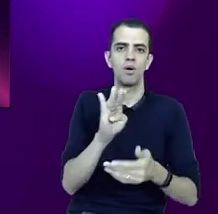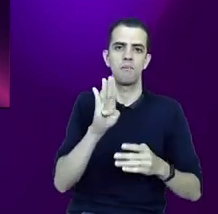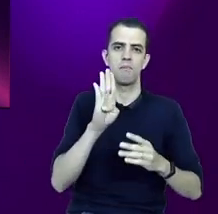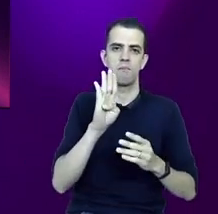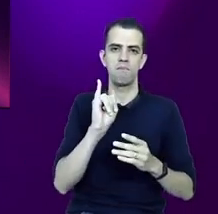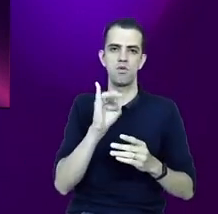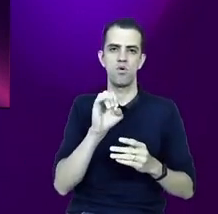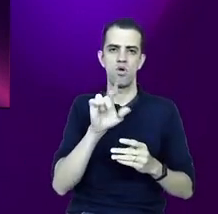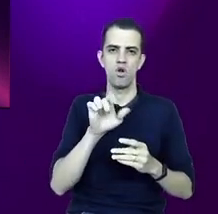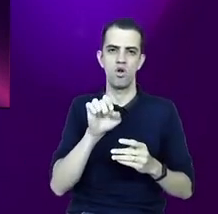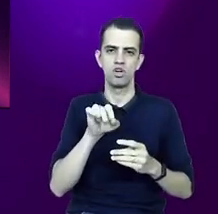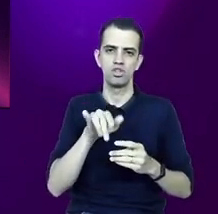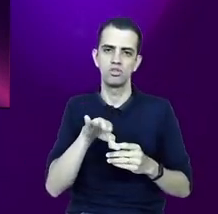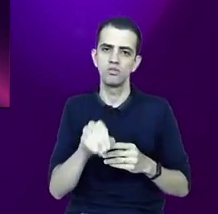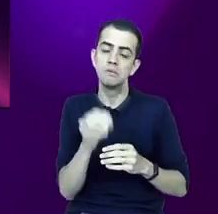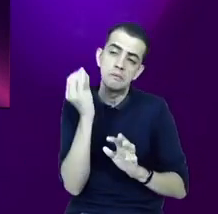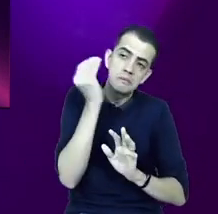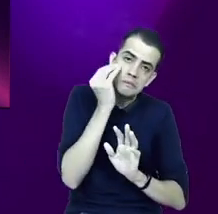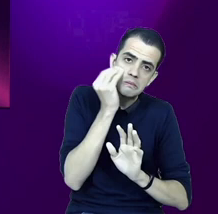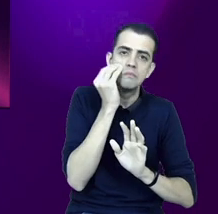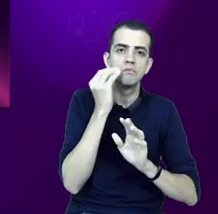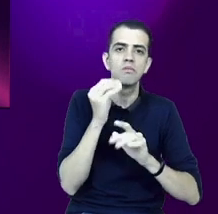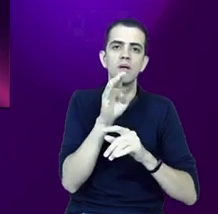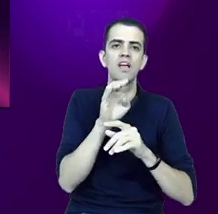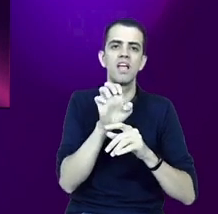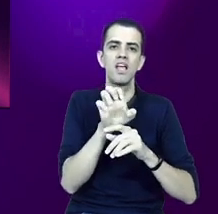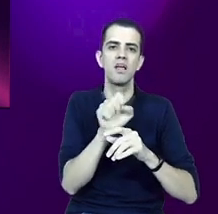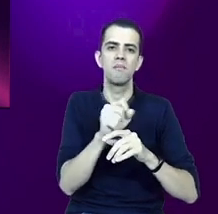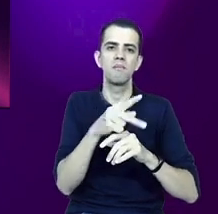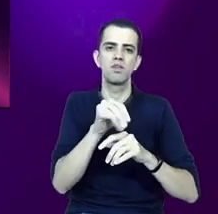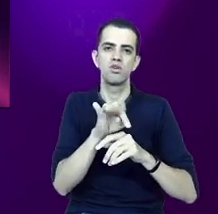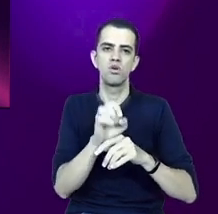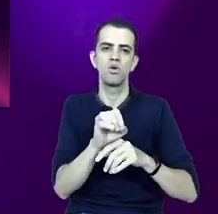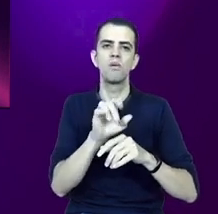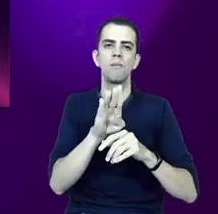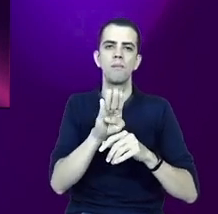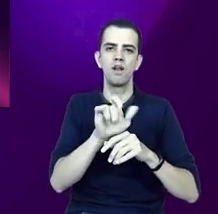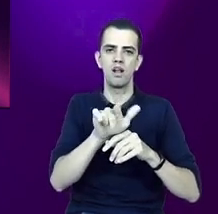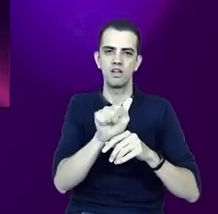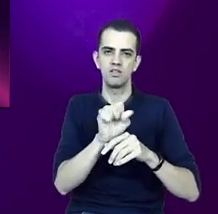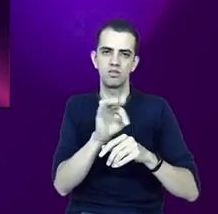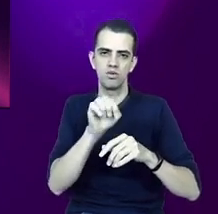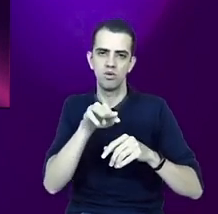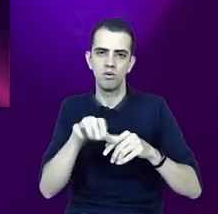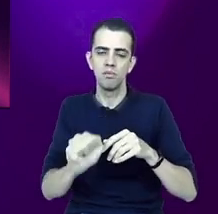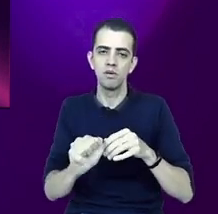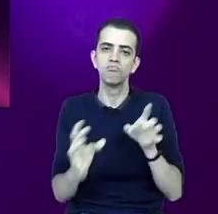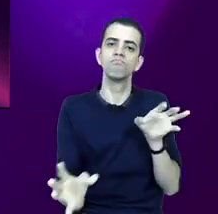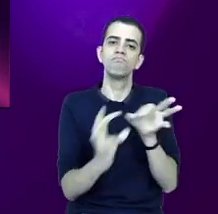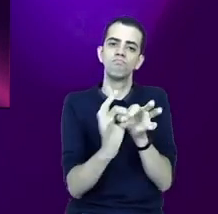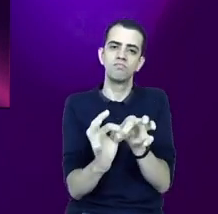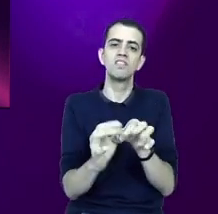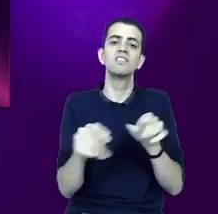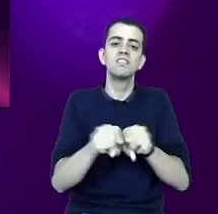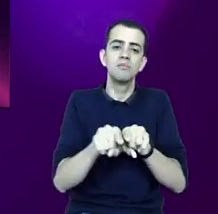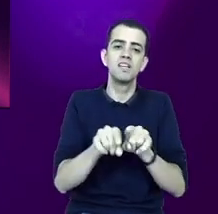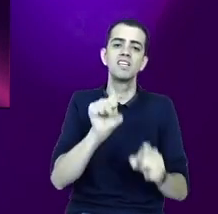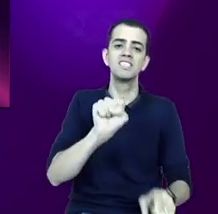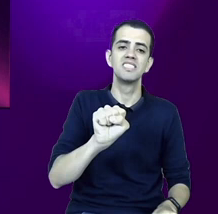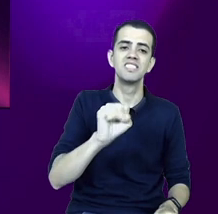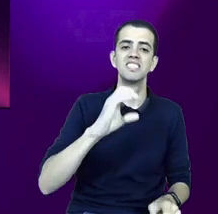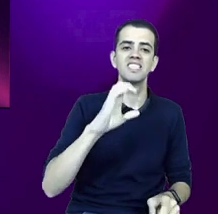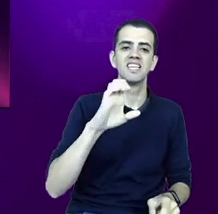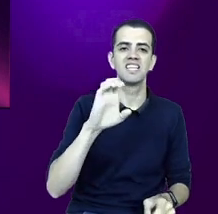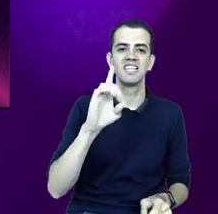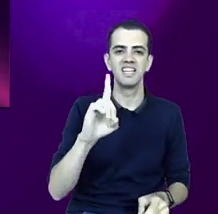sugestivo em comum aí com os glioblastomas, assim como a deleção do CDKN2 A e B,